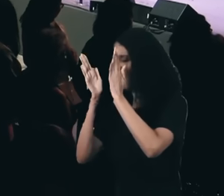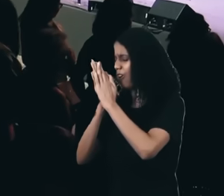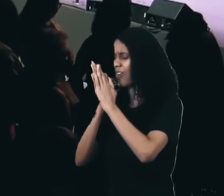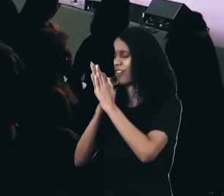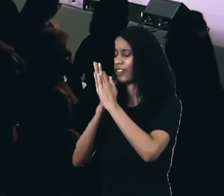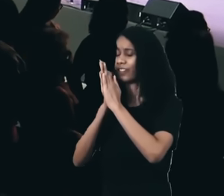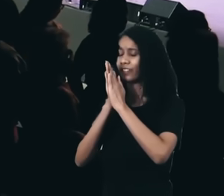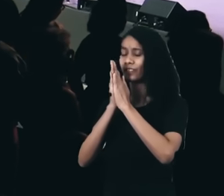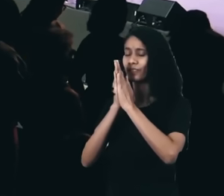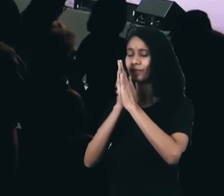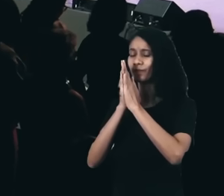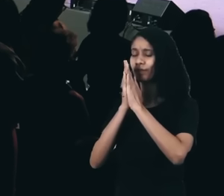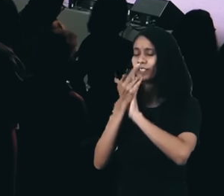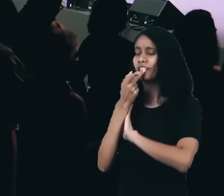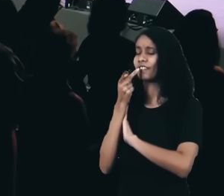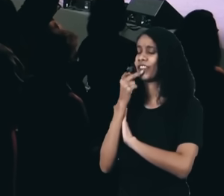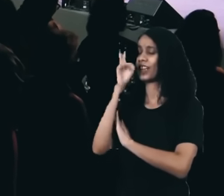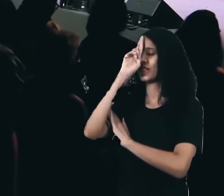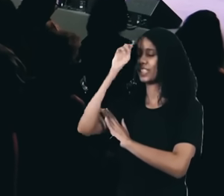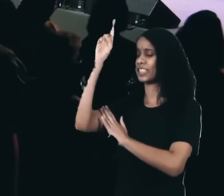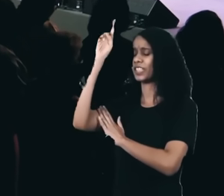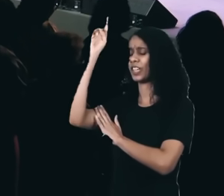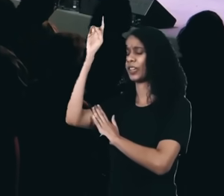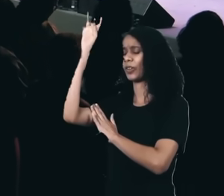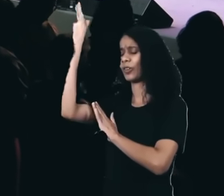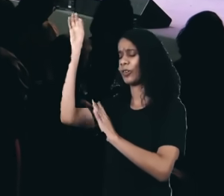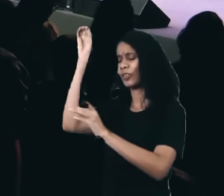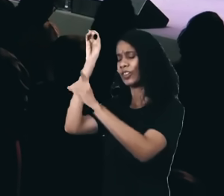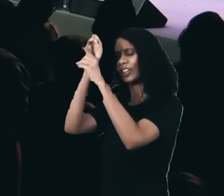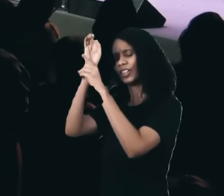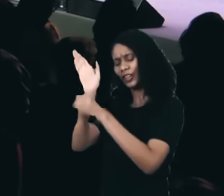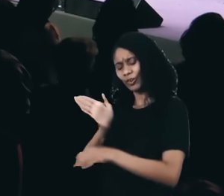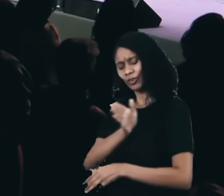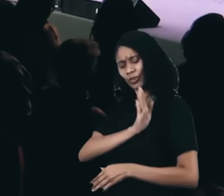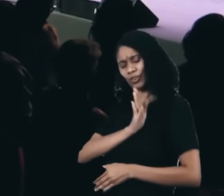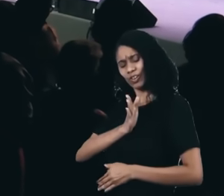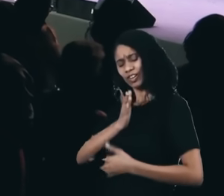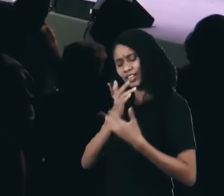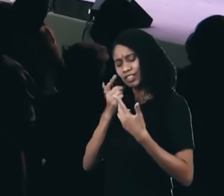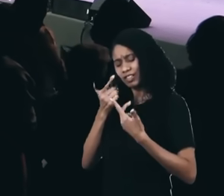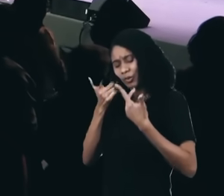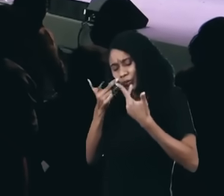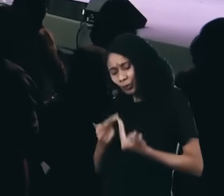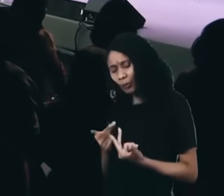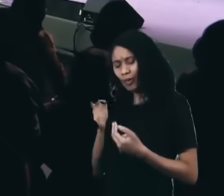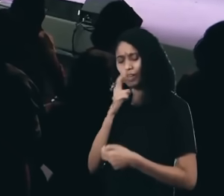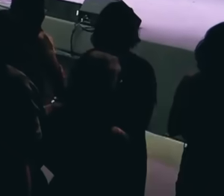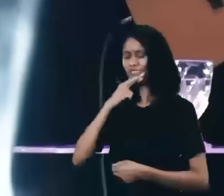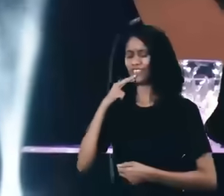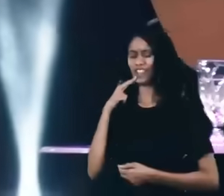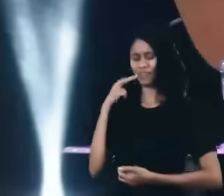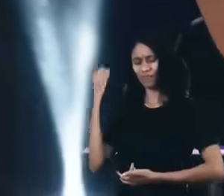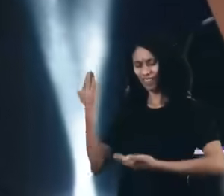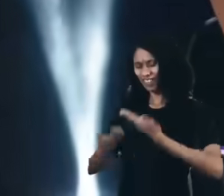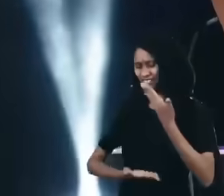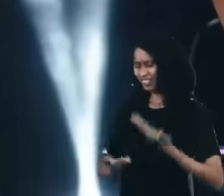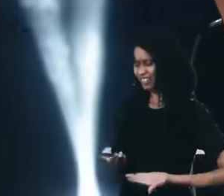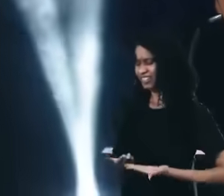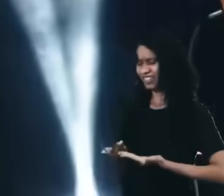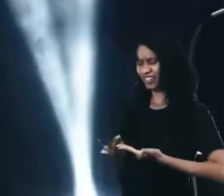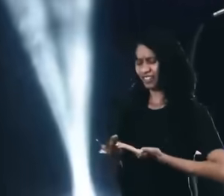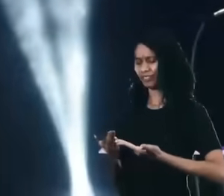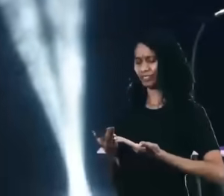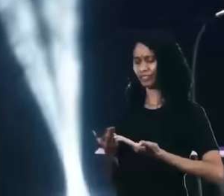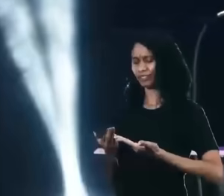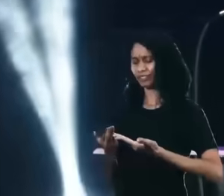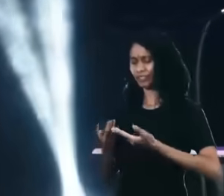Senhor, ache em mim um coração de servo como Rebeca, de alguém que serviu